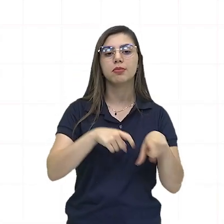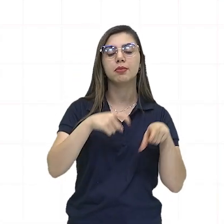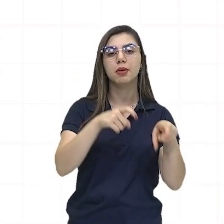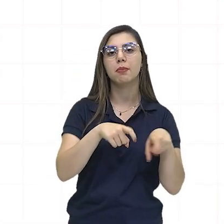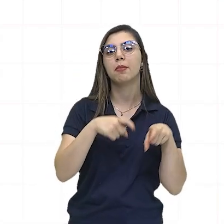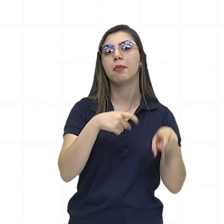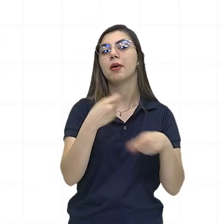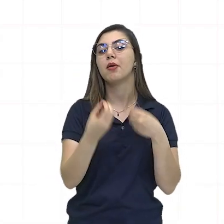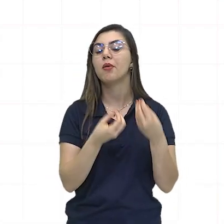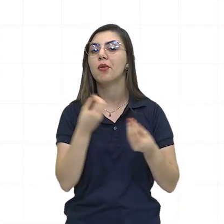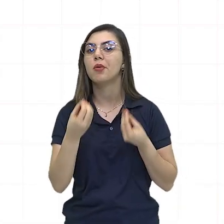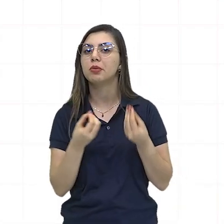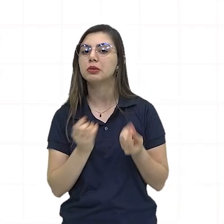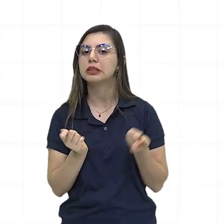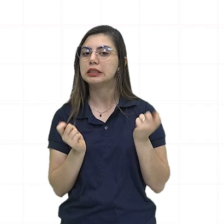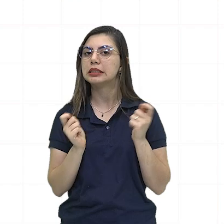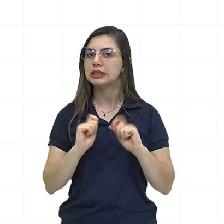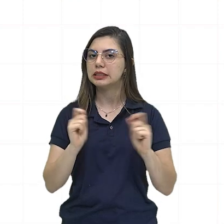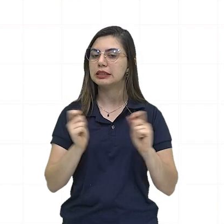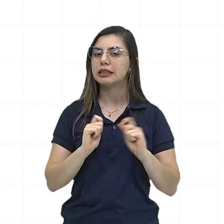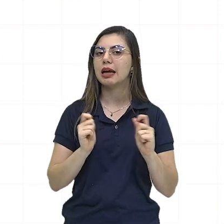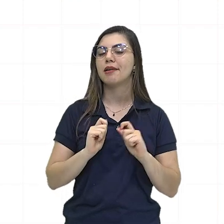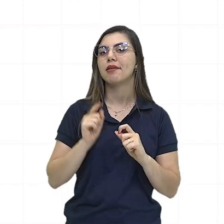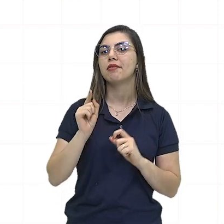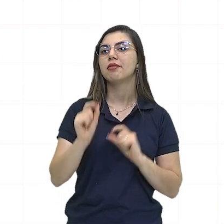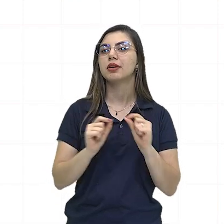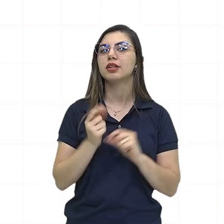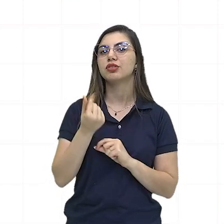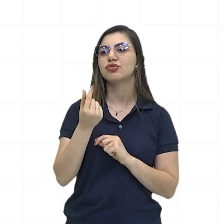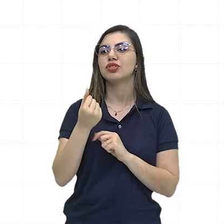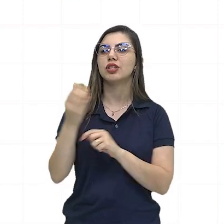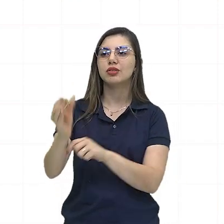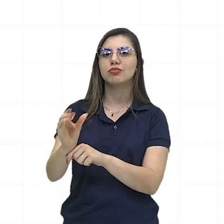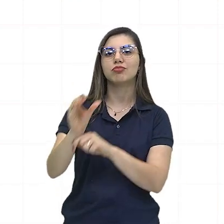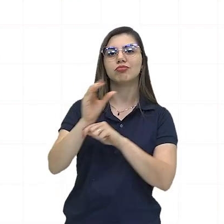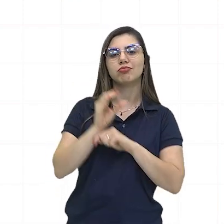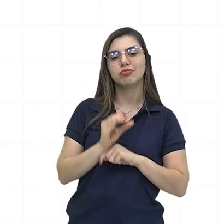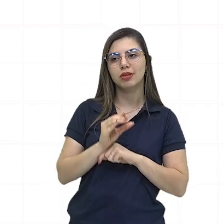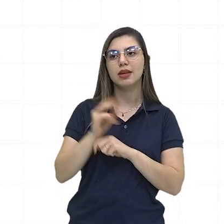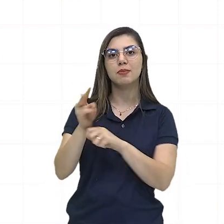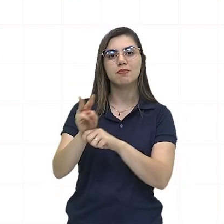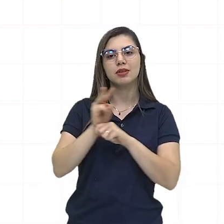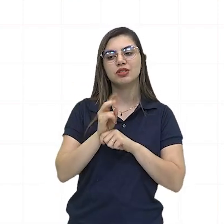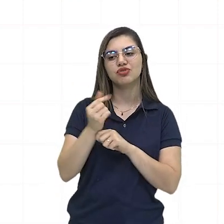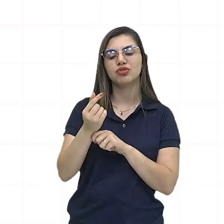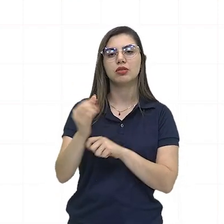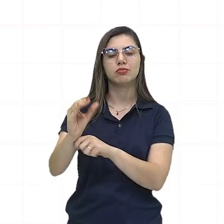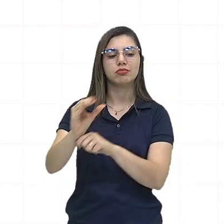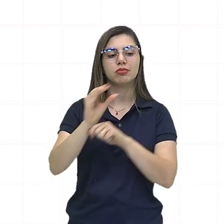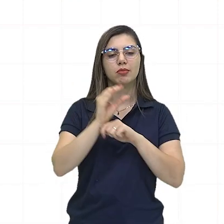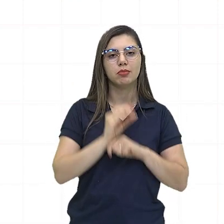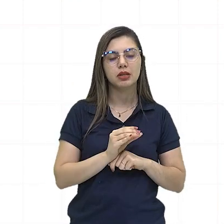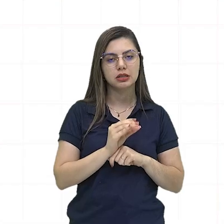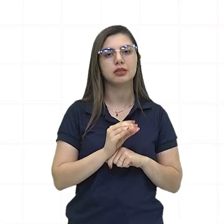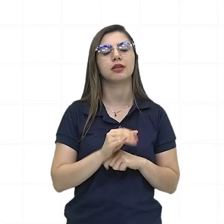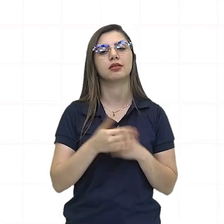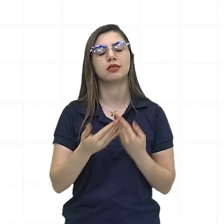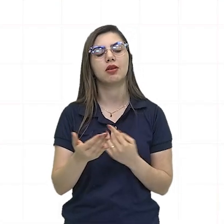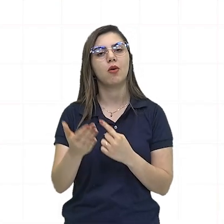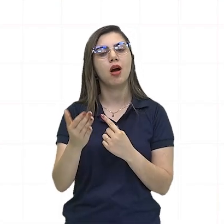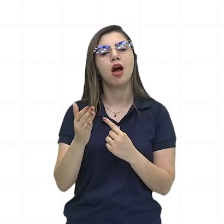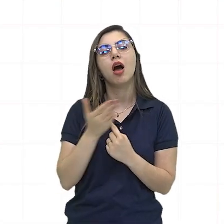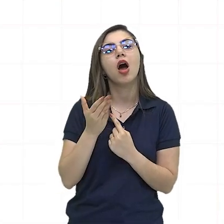ali adquirir esses créditos, esses financiamentos, empréstimos ali para ajudar